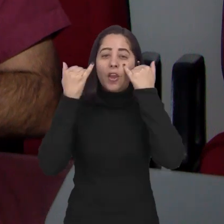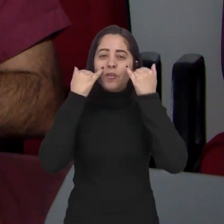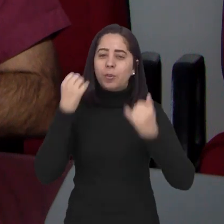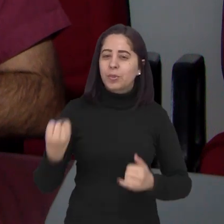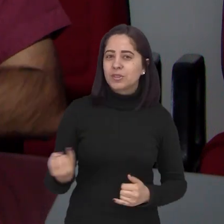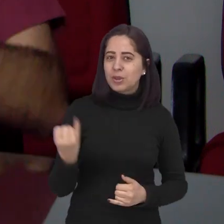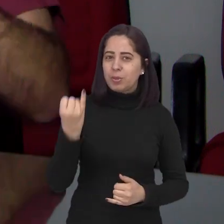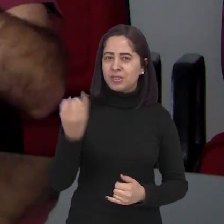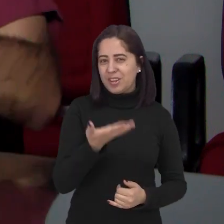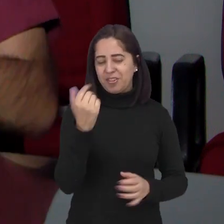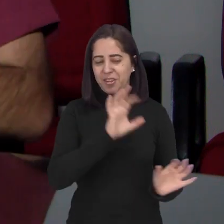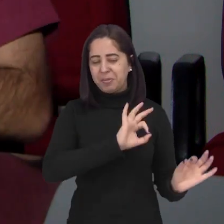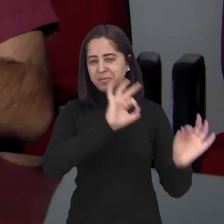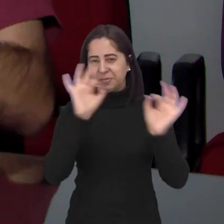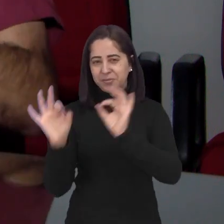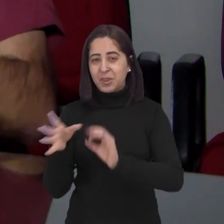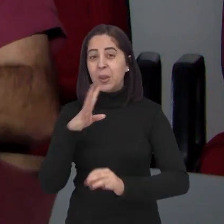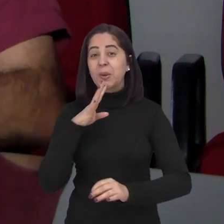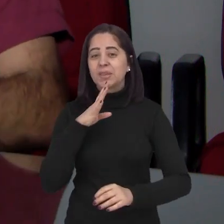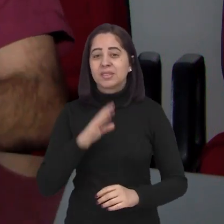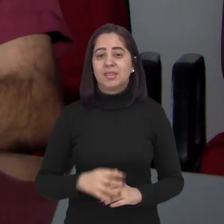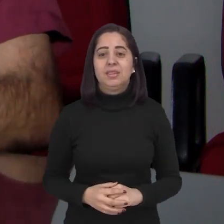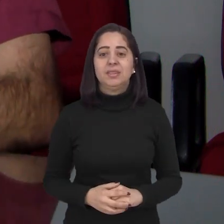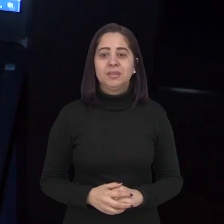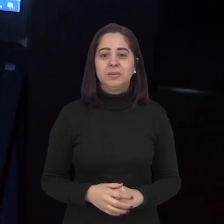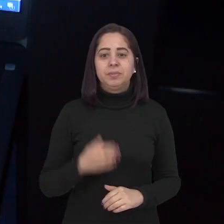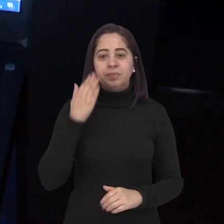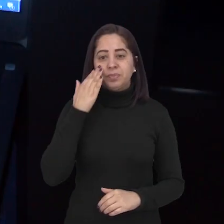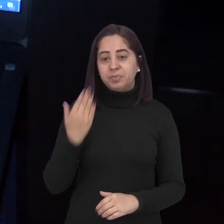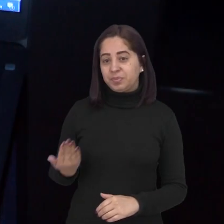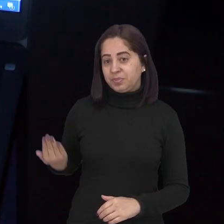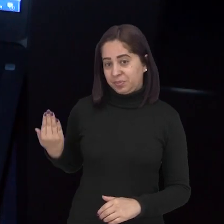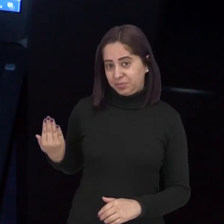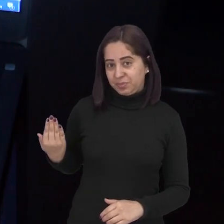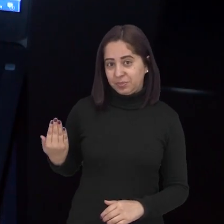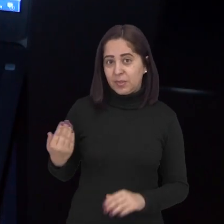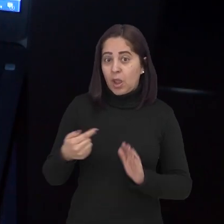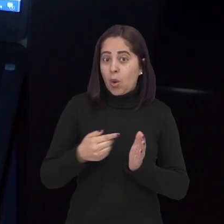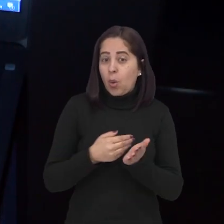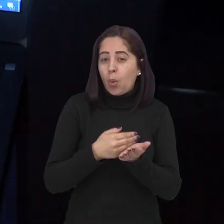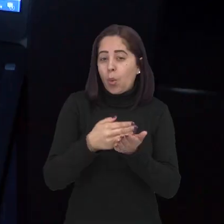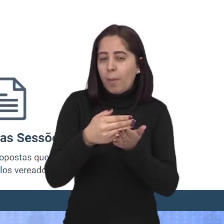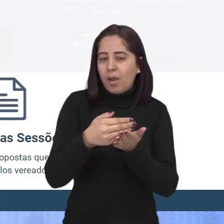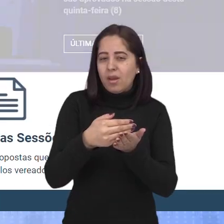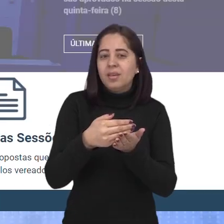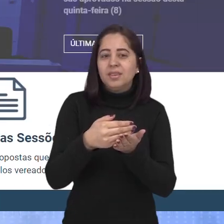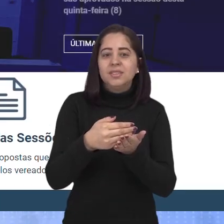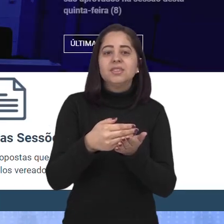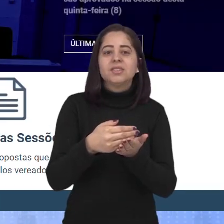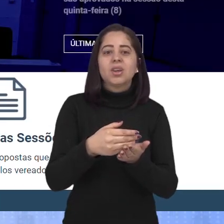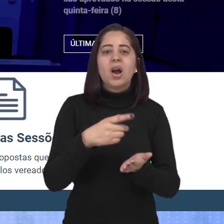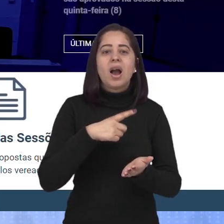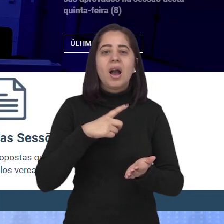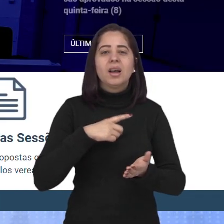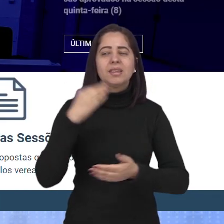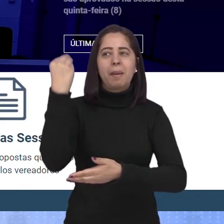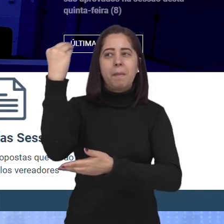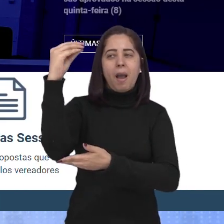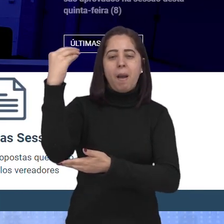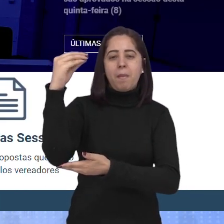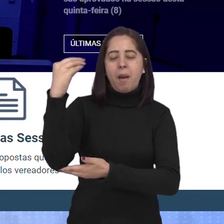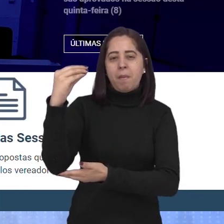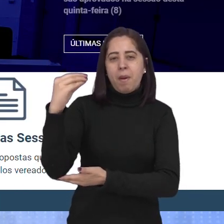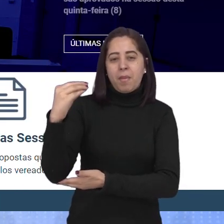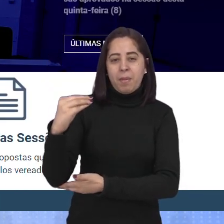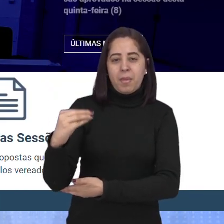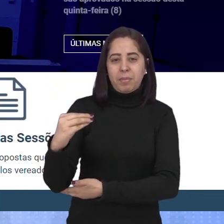informações importantes. Vamos conhecer as funcionalidades? Esta é a página inicial. Logo de cara, os destaques